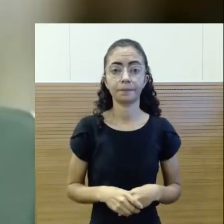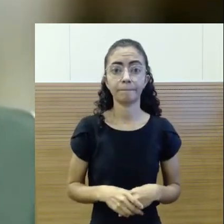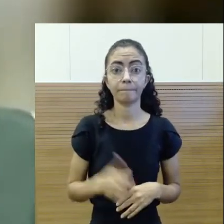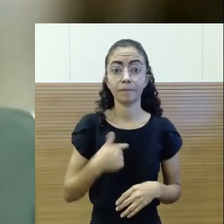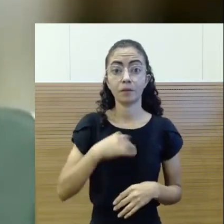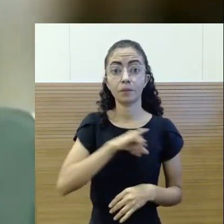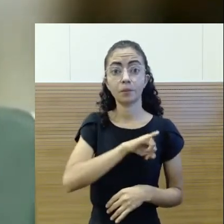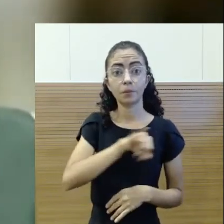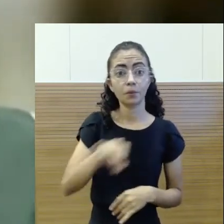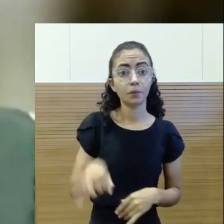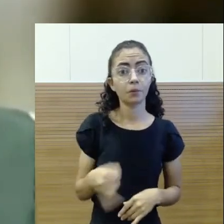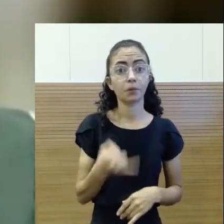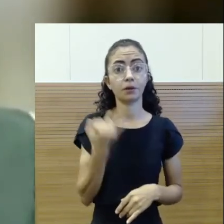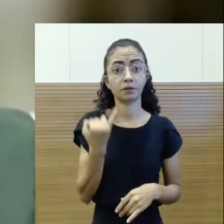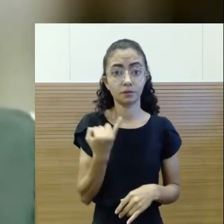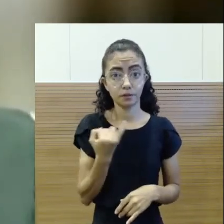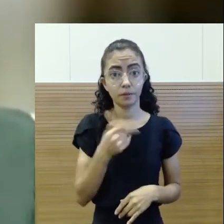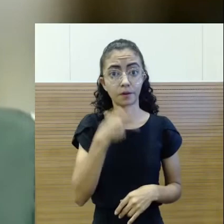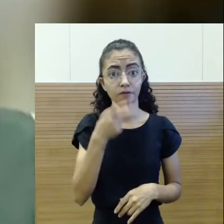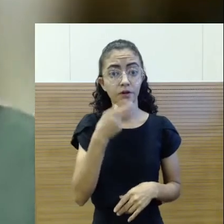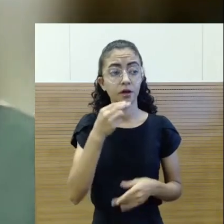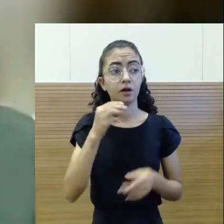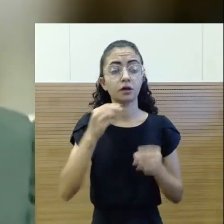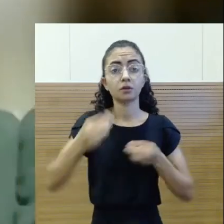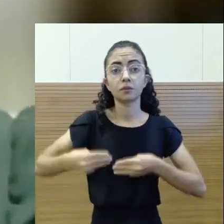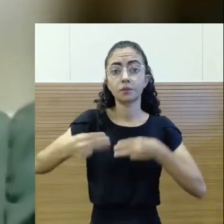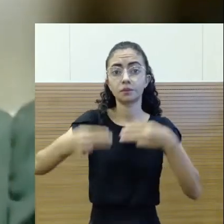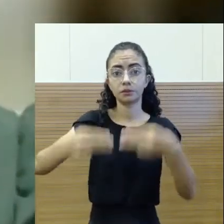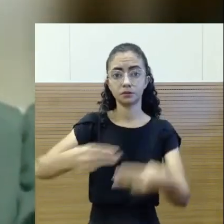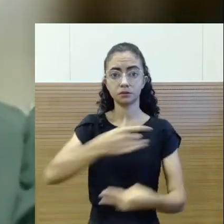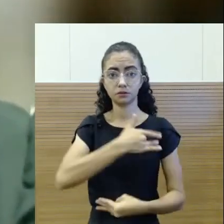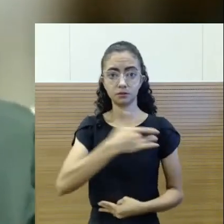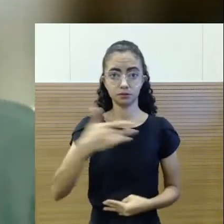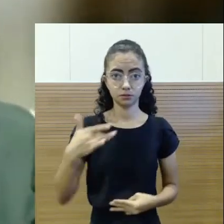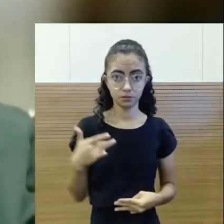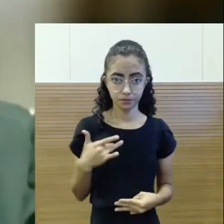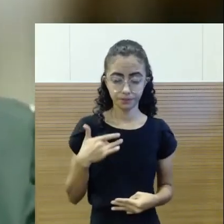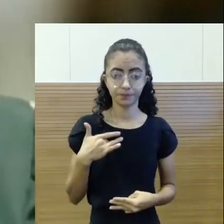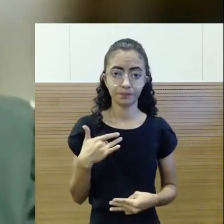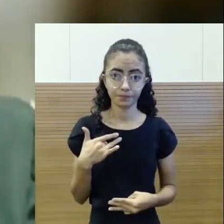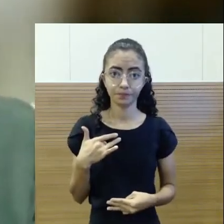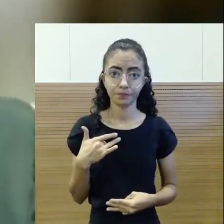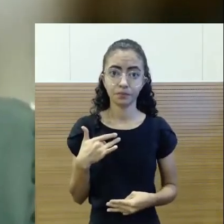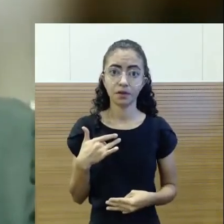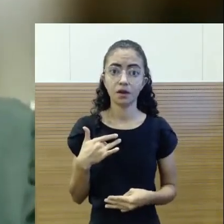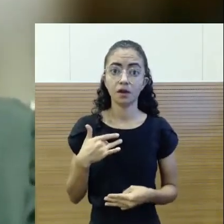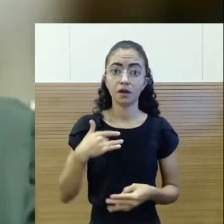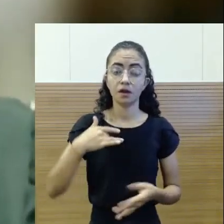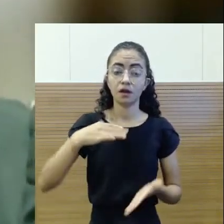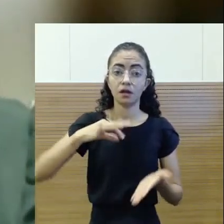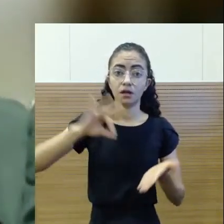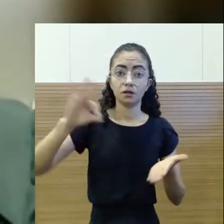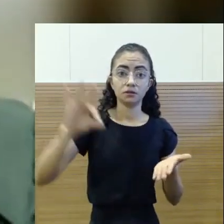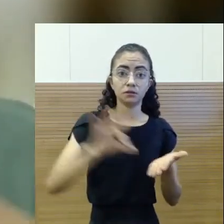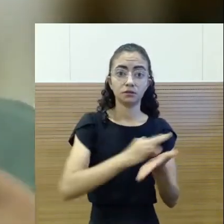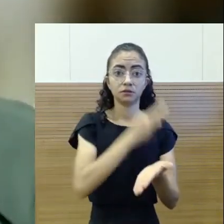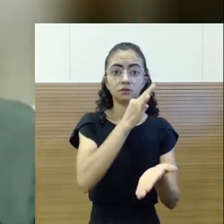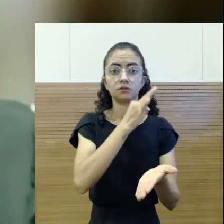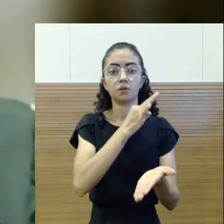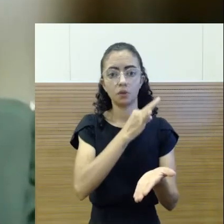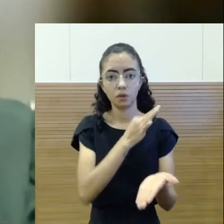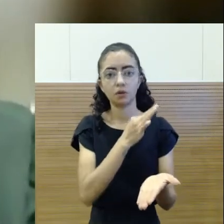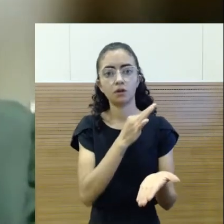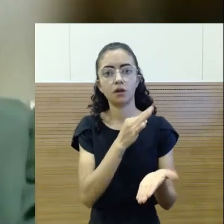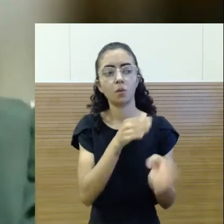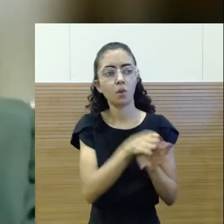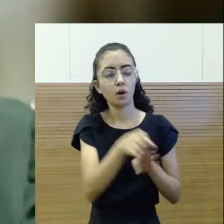para falar que o Ministério da Saúde, né, no âmbito da CPLP do Brasil, assinou uma recomendação de ministros